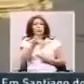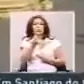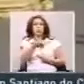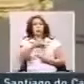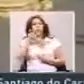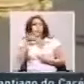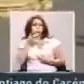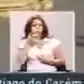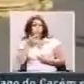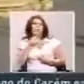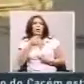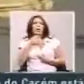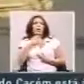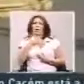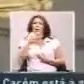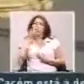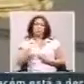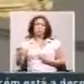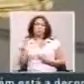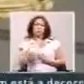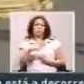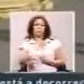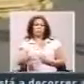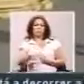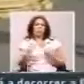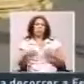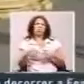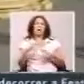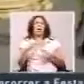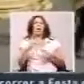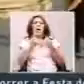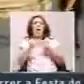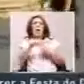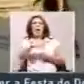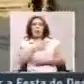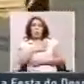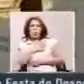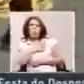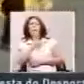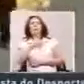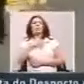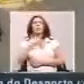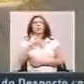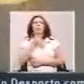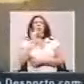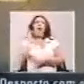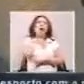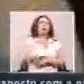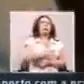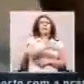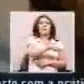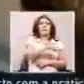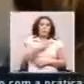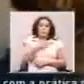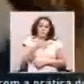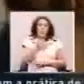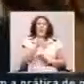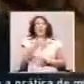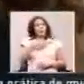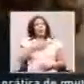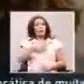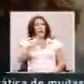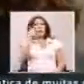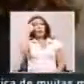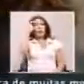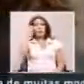mais fundamentalista no âmbito da praxe, não queiram falar com esse tipo de pessoas, mas nós não podemos obrigar ninguém a querer falar com ninguém. Agora, queria só recordar uma vez